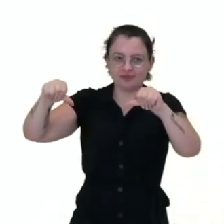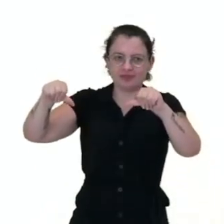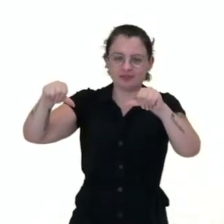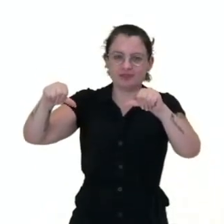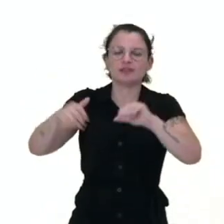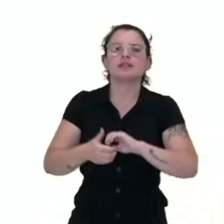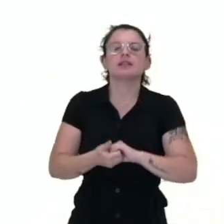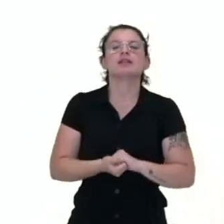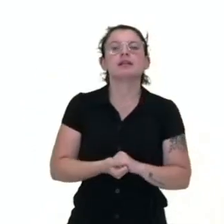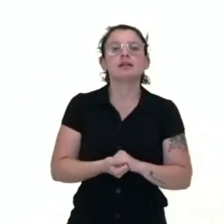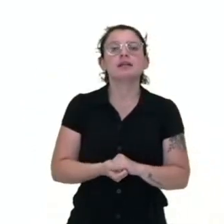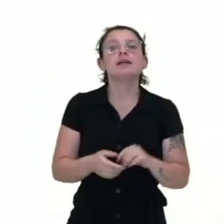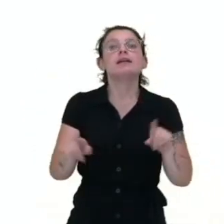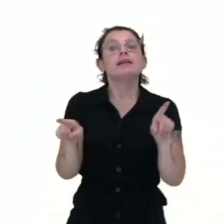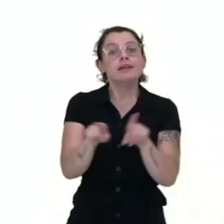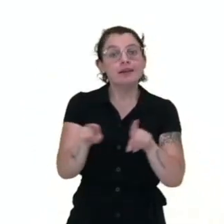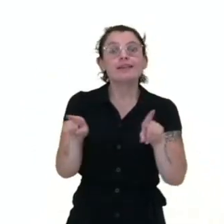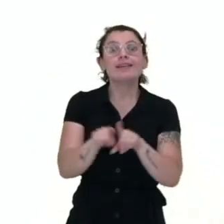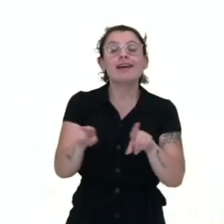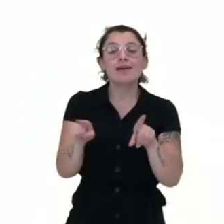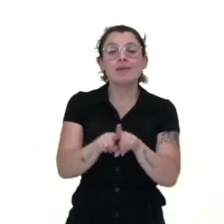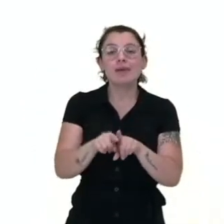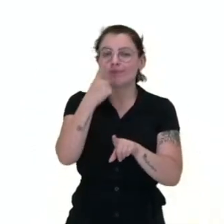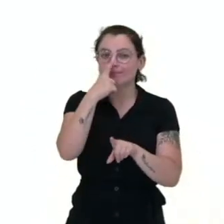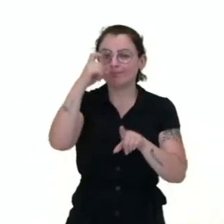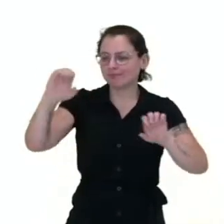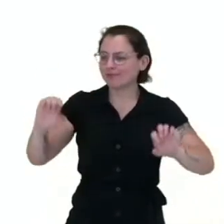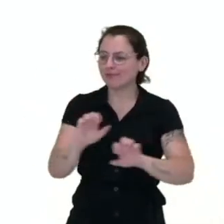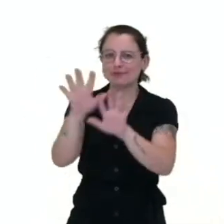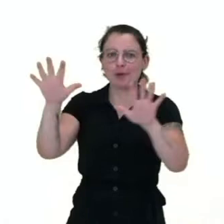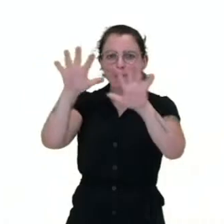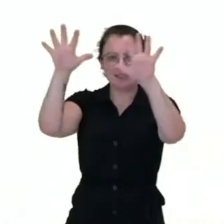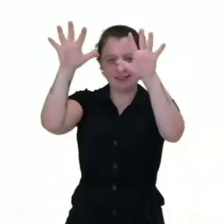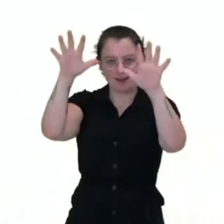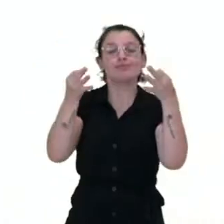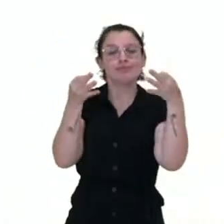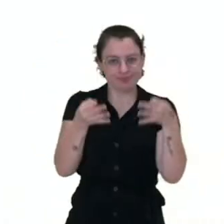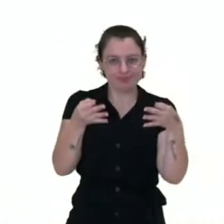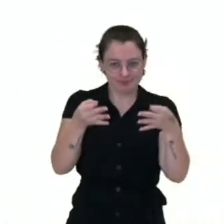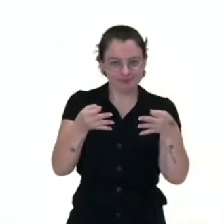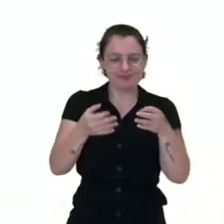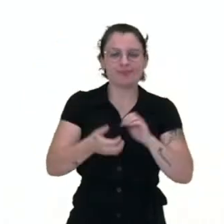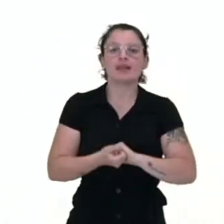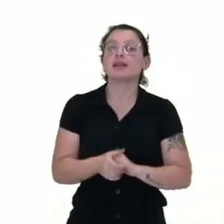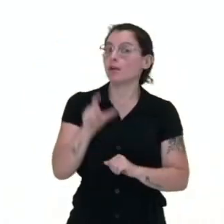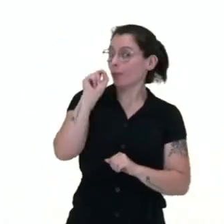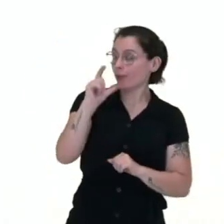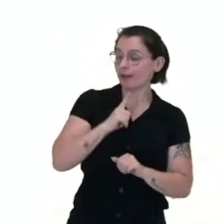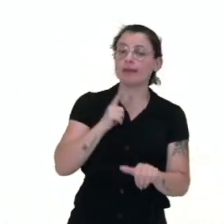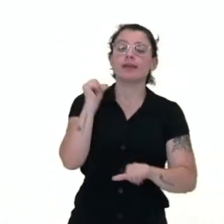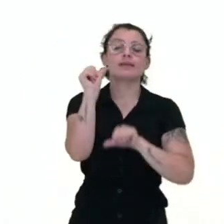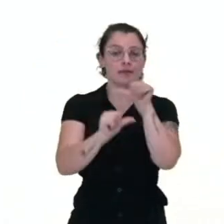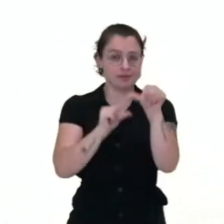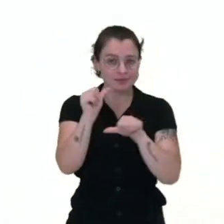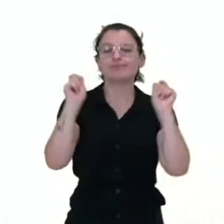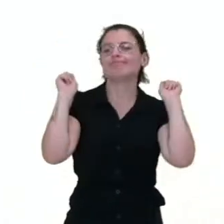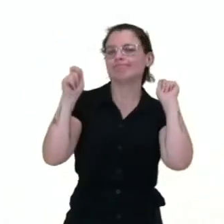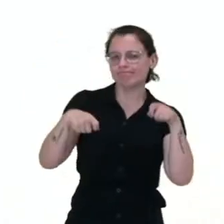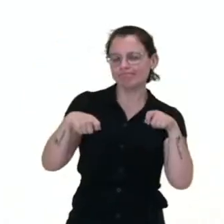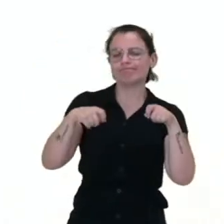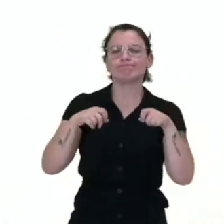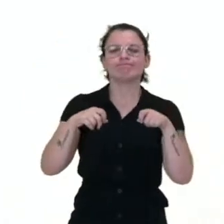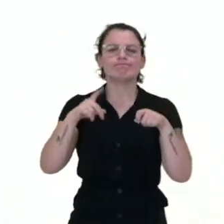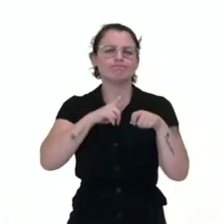após queimar, e a fumaça. Então essas transformações podem provocar mudanças